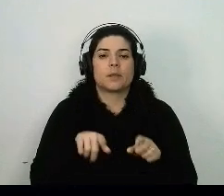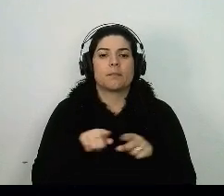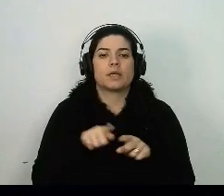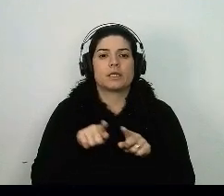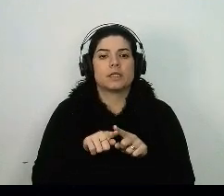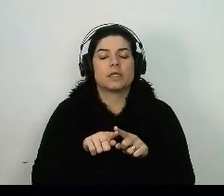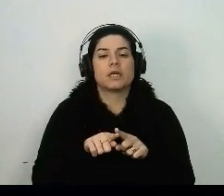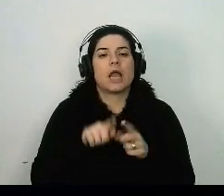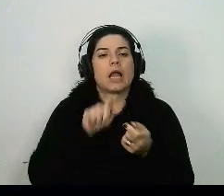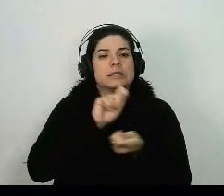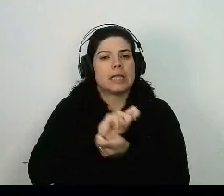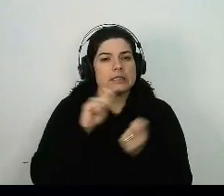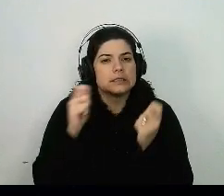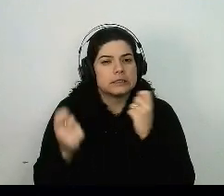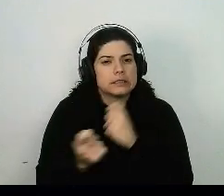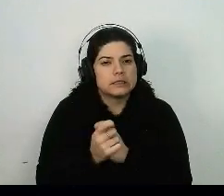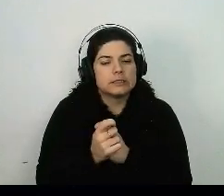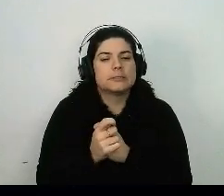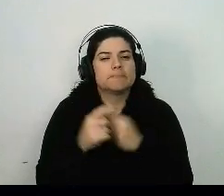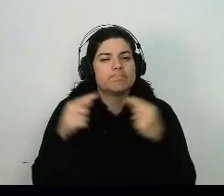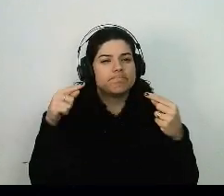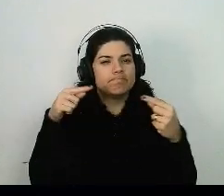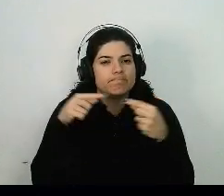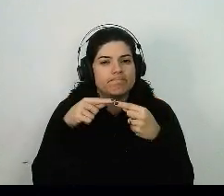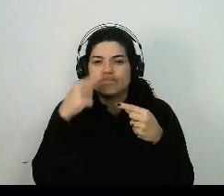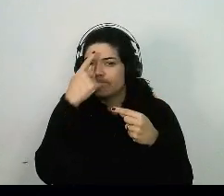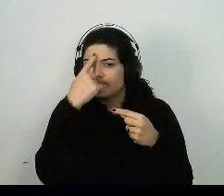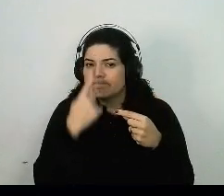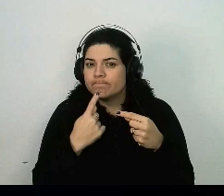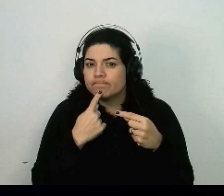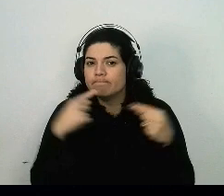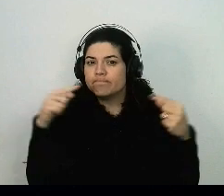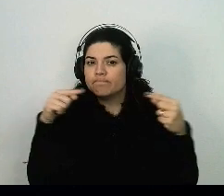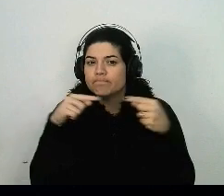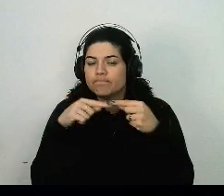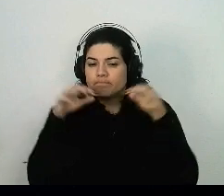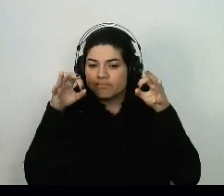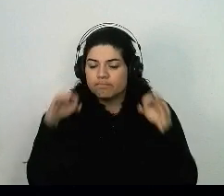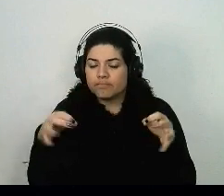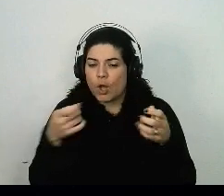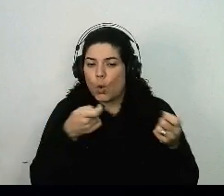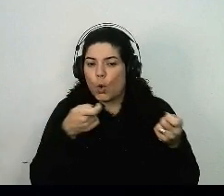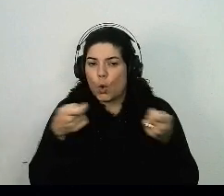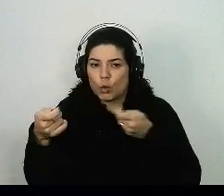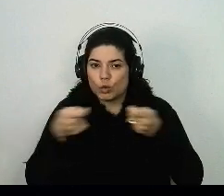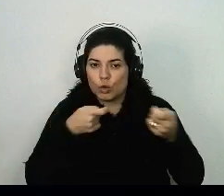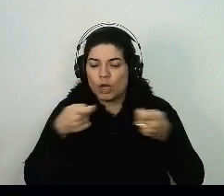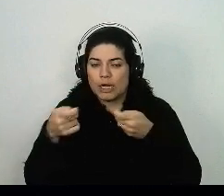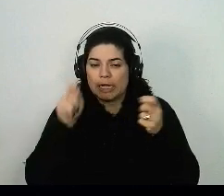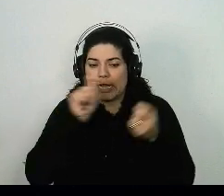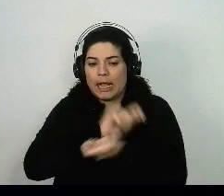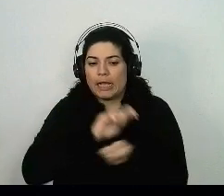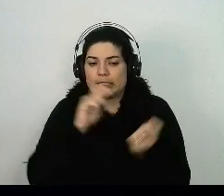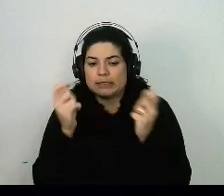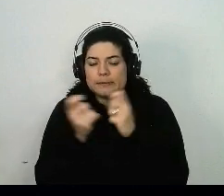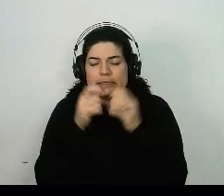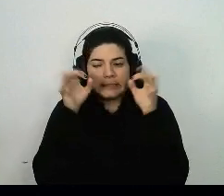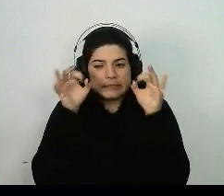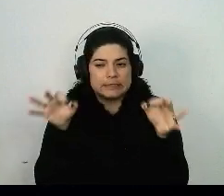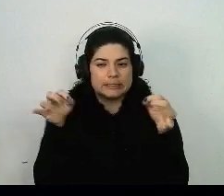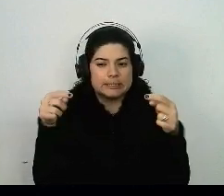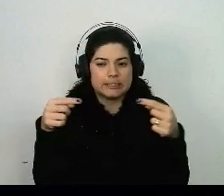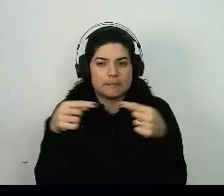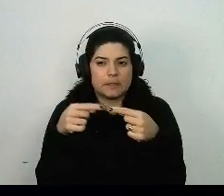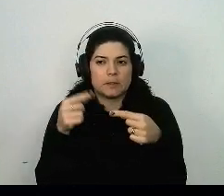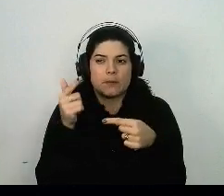Então, eu preciso controle de personalização, preciso controlar que esse processo de personalização de fato seja feito e